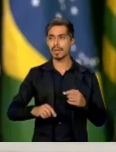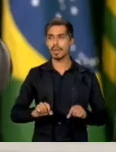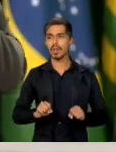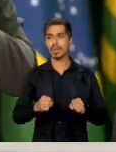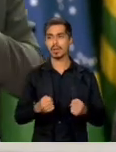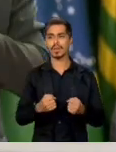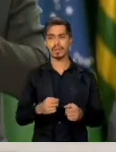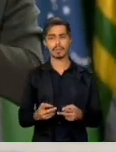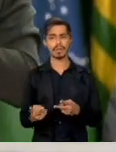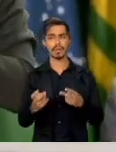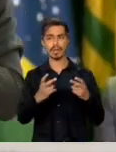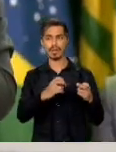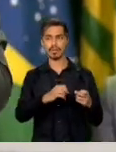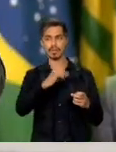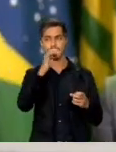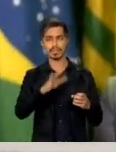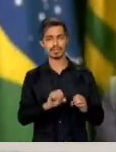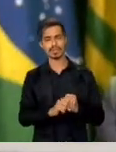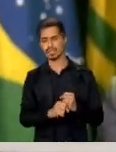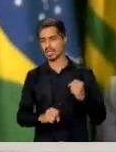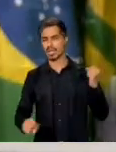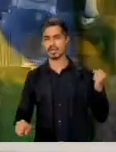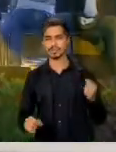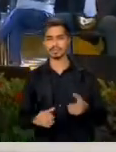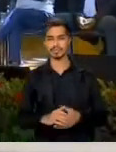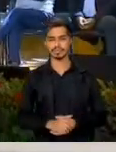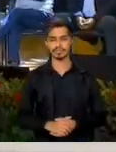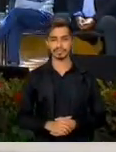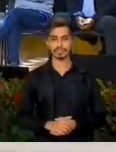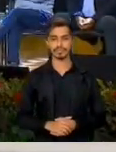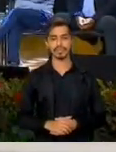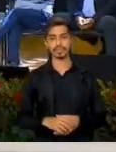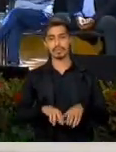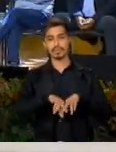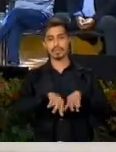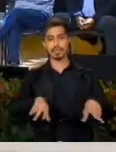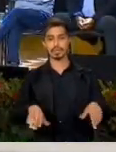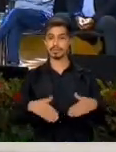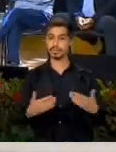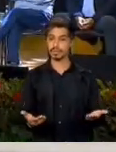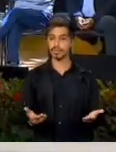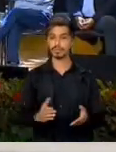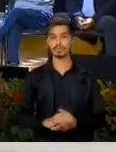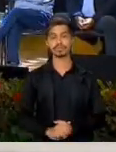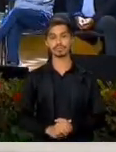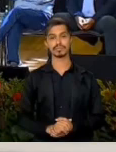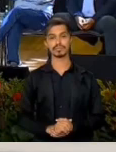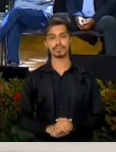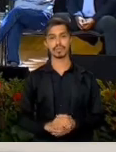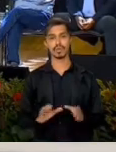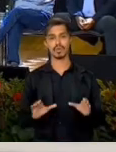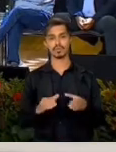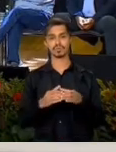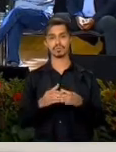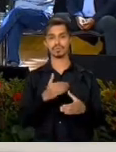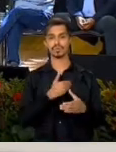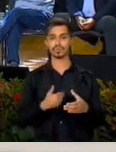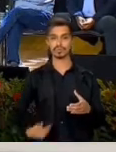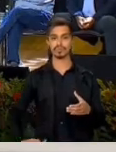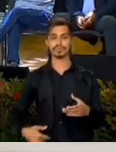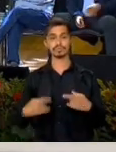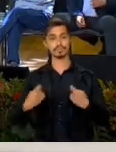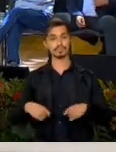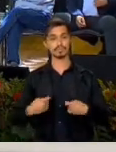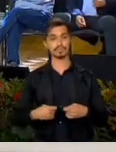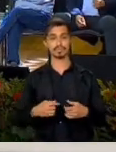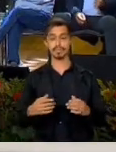que esse Brasil é gigante, heterogêneo, e que, portanto, a cúpula do governo tem que